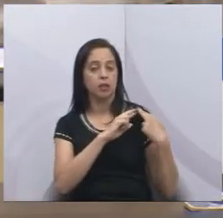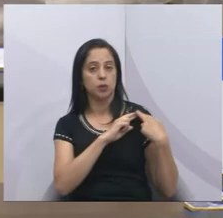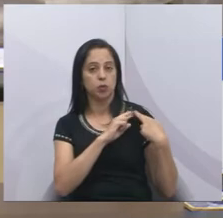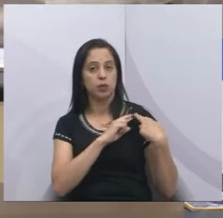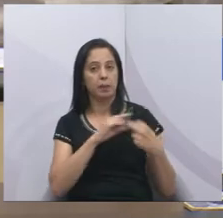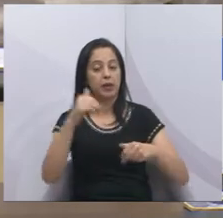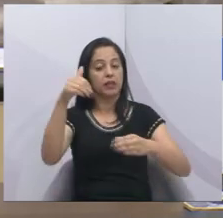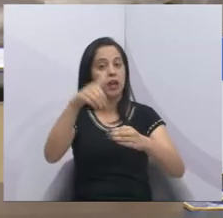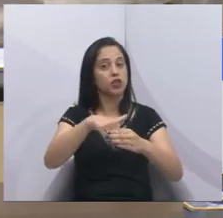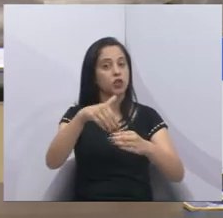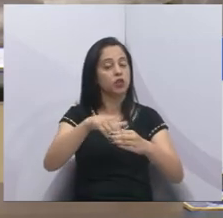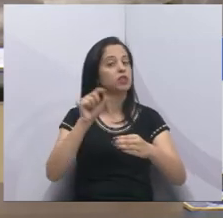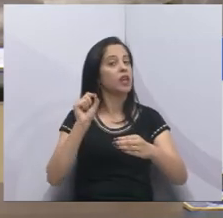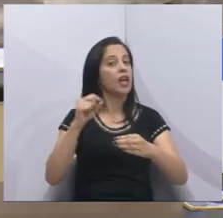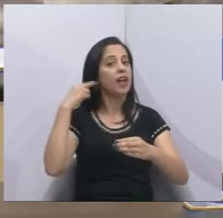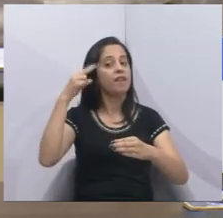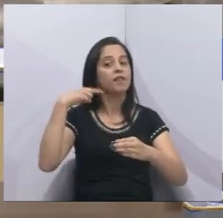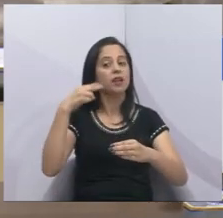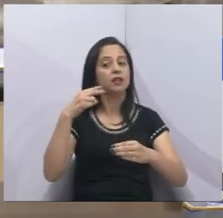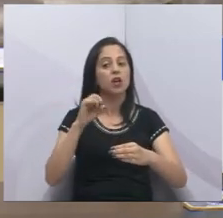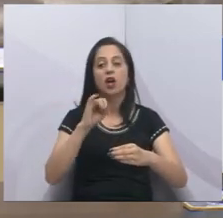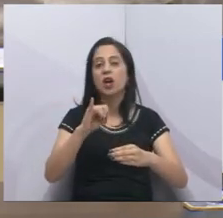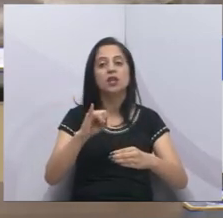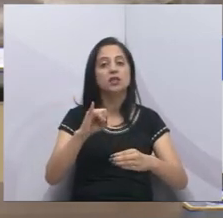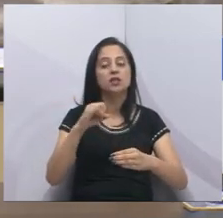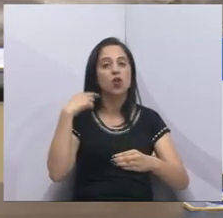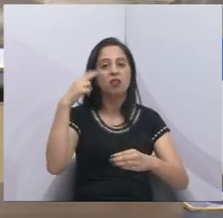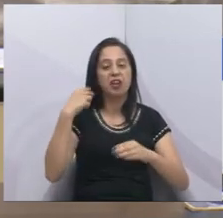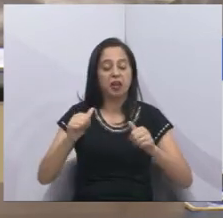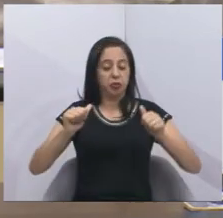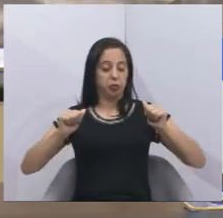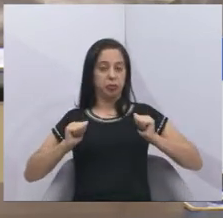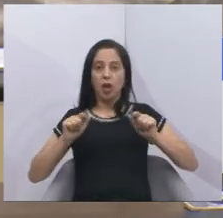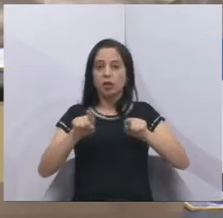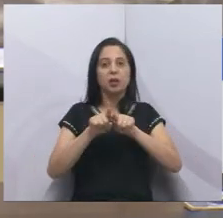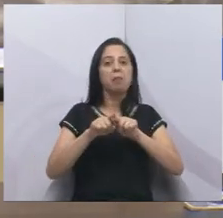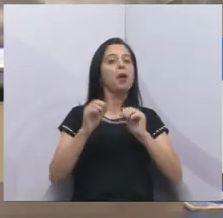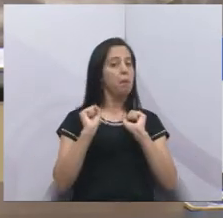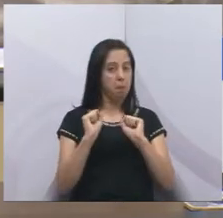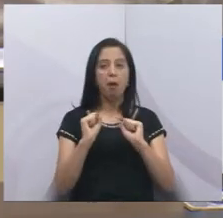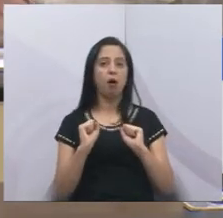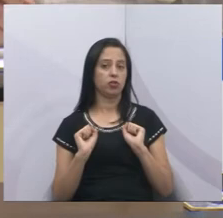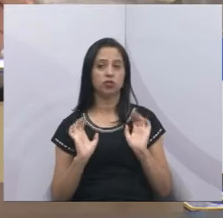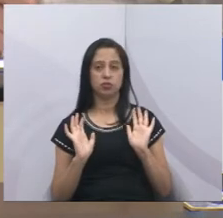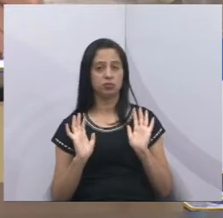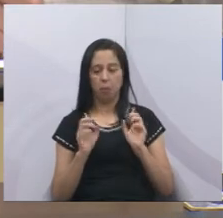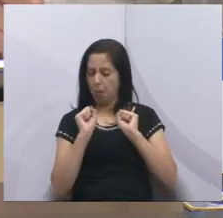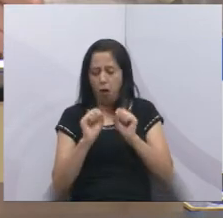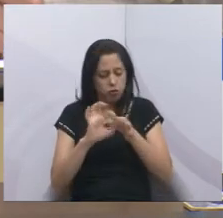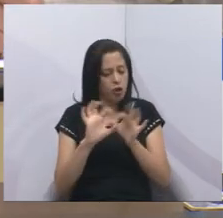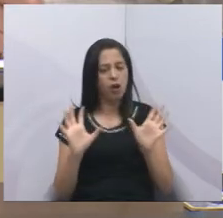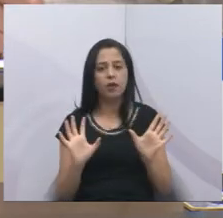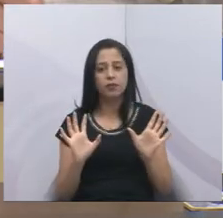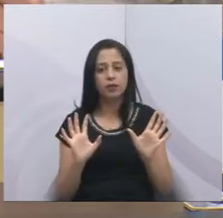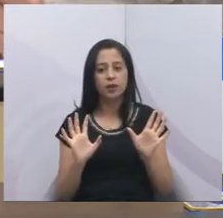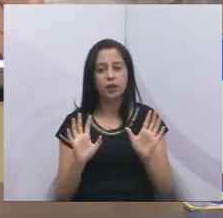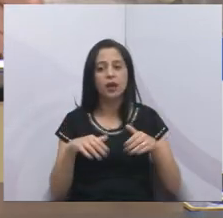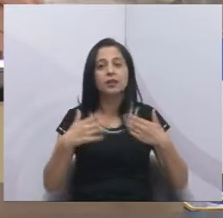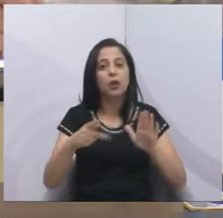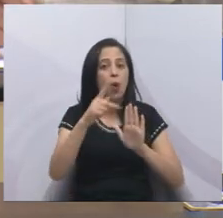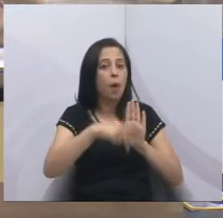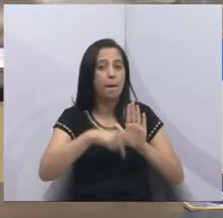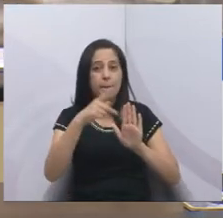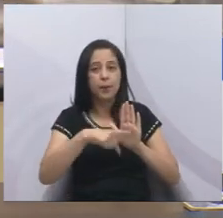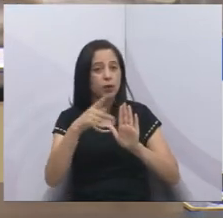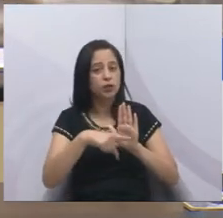claro. Quando o vereador se abstém, é prerrogativa do vereador se abster, que ele não quer se envolver com o projeto. O projeto foi